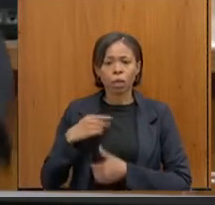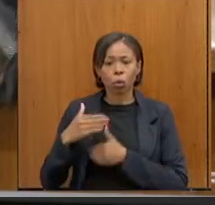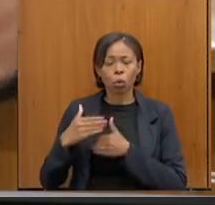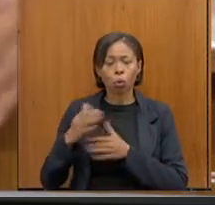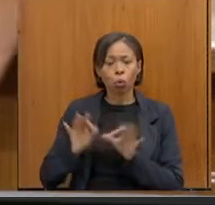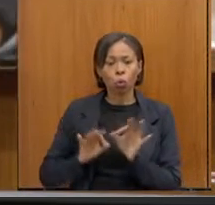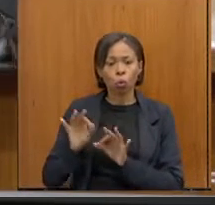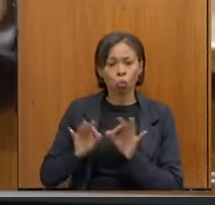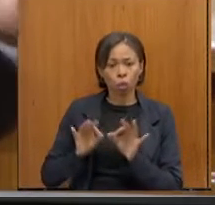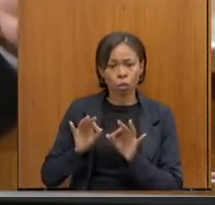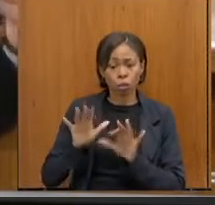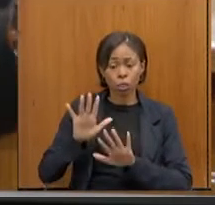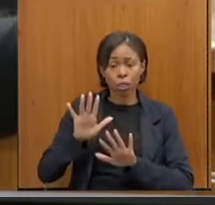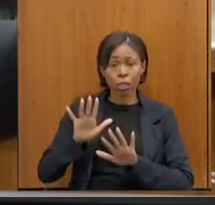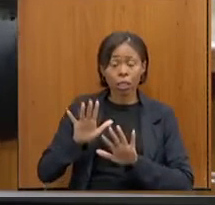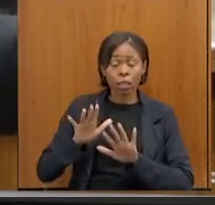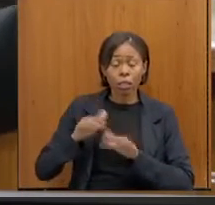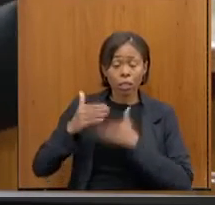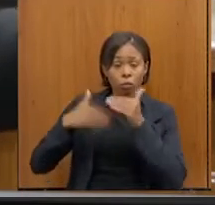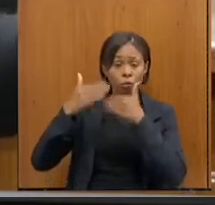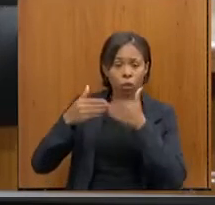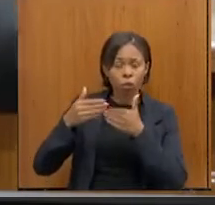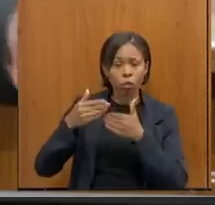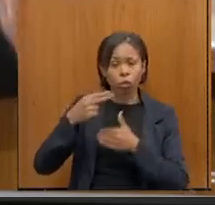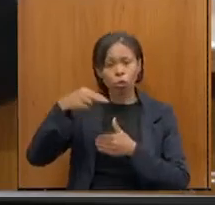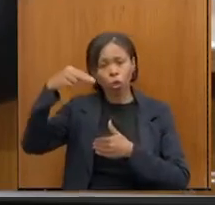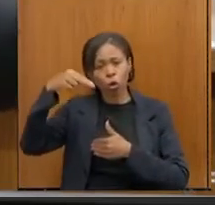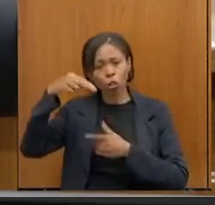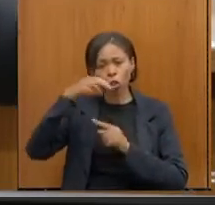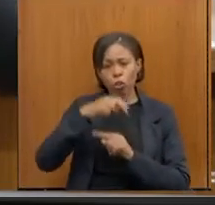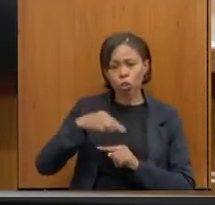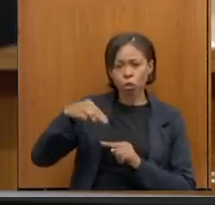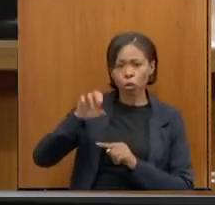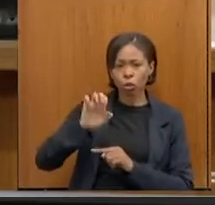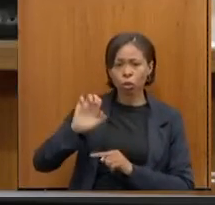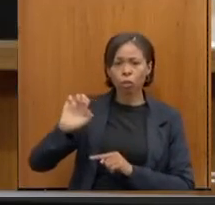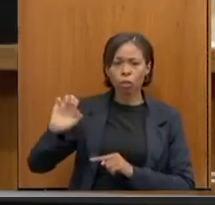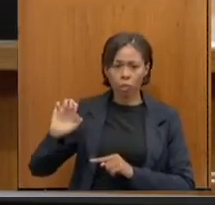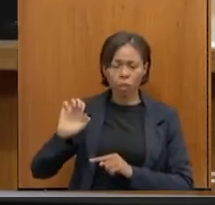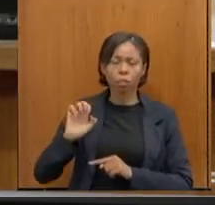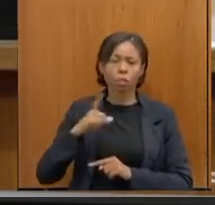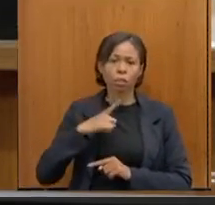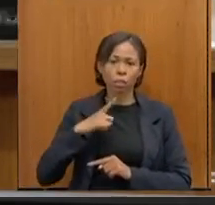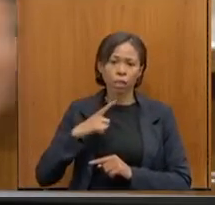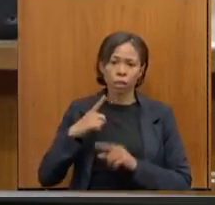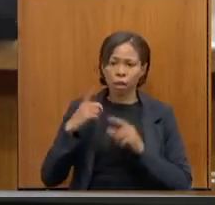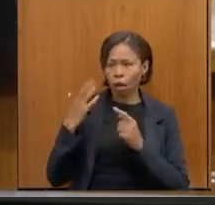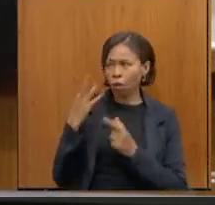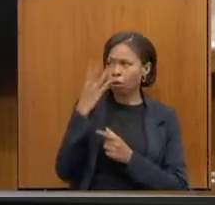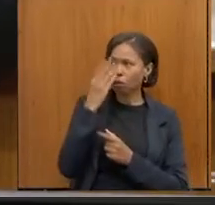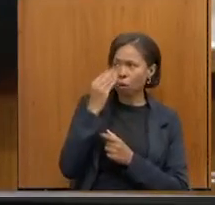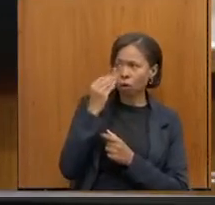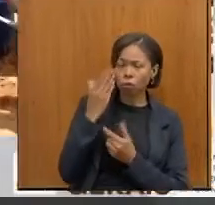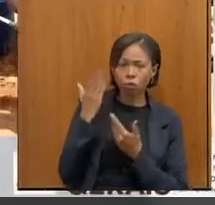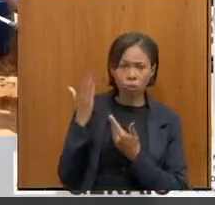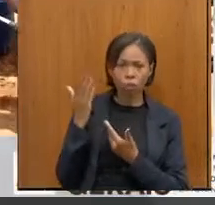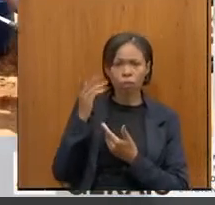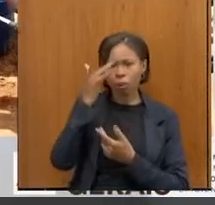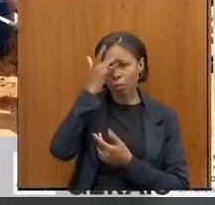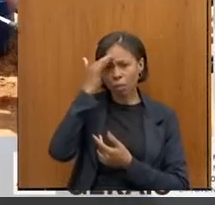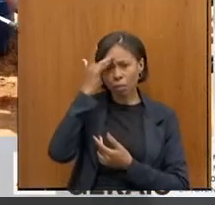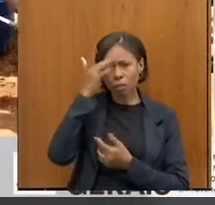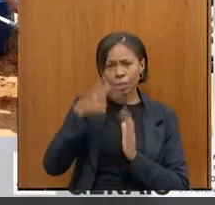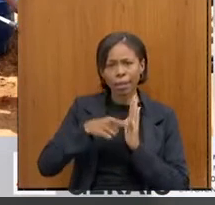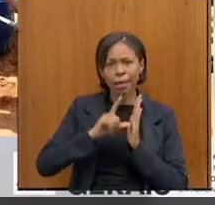que se baseou em infraestrutura hídrica com barragem e Fios Aí temos fotos de pessoas que sempre viveram de